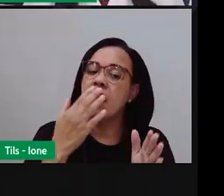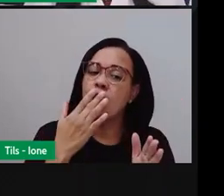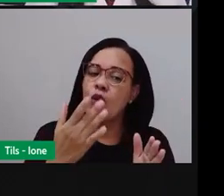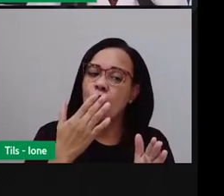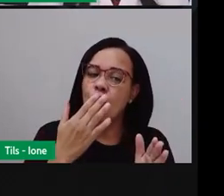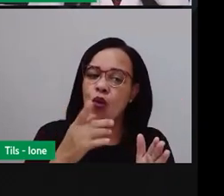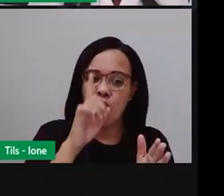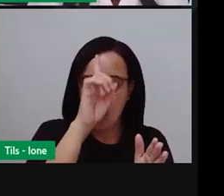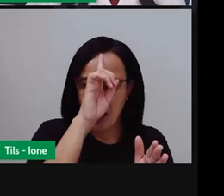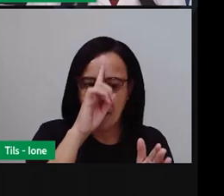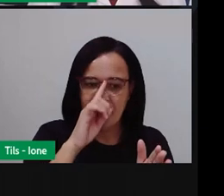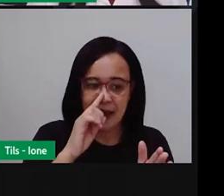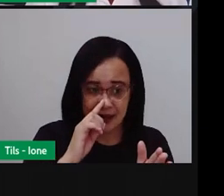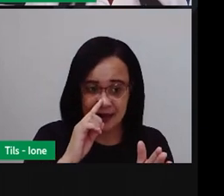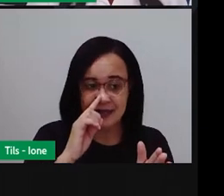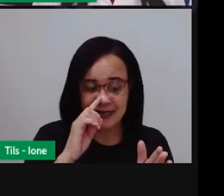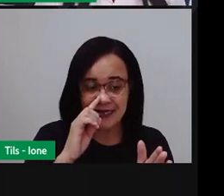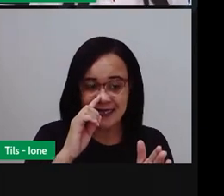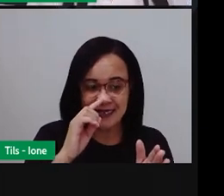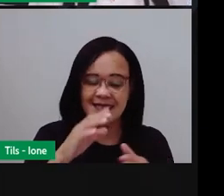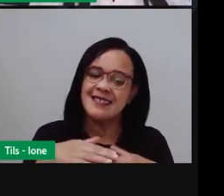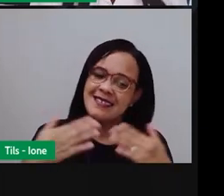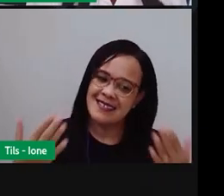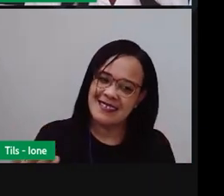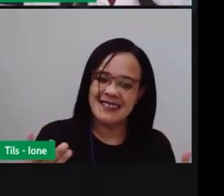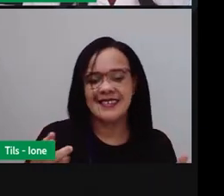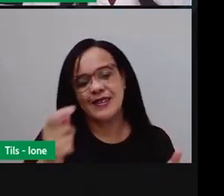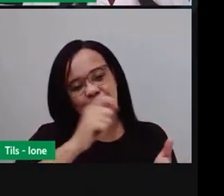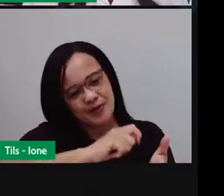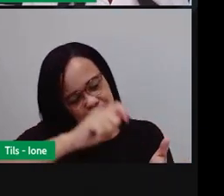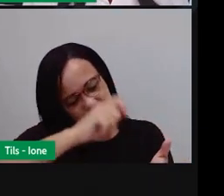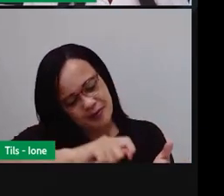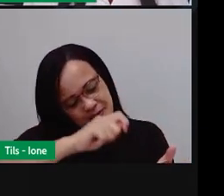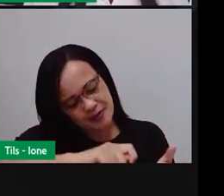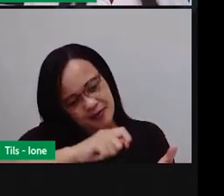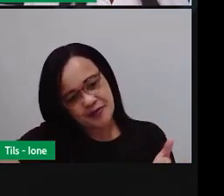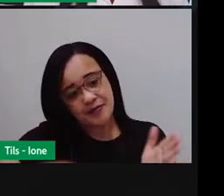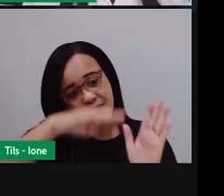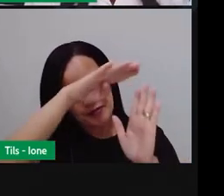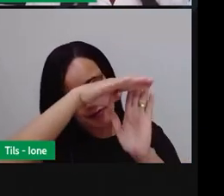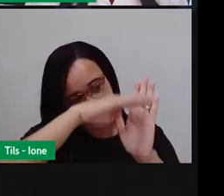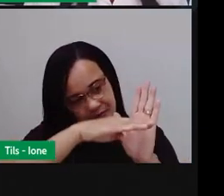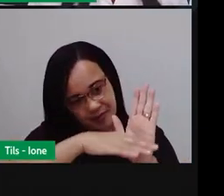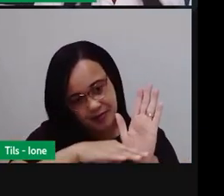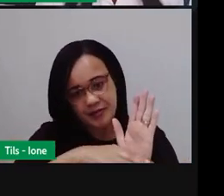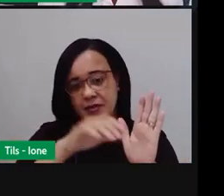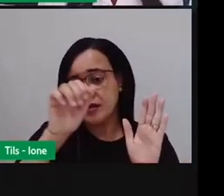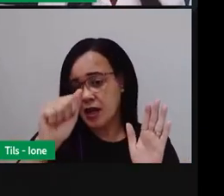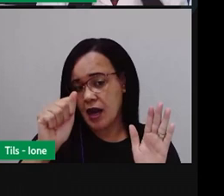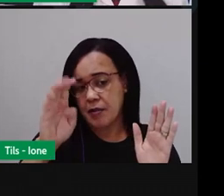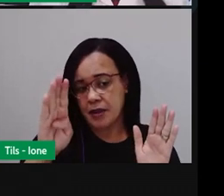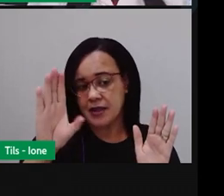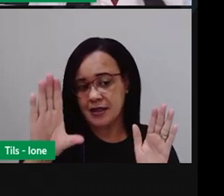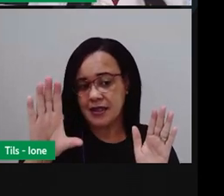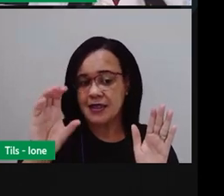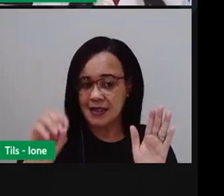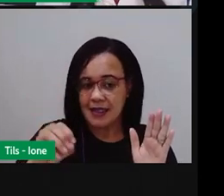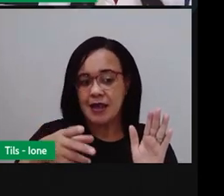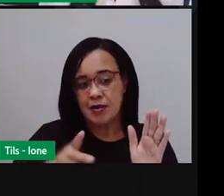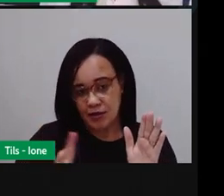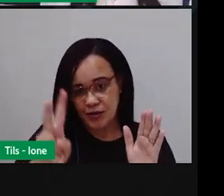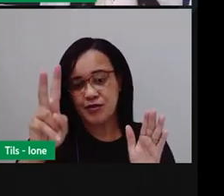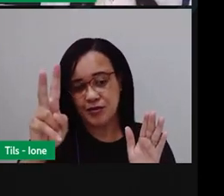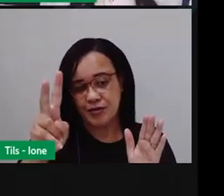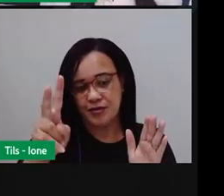amarelo. Então, vamos lá escrever na ordem alfabética. Então, primeiro, eu